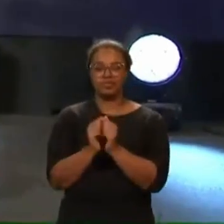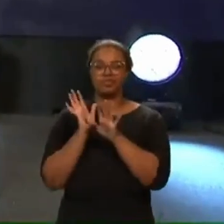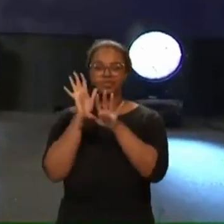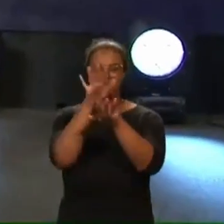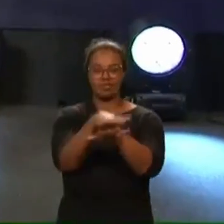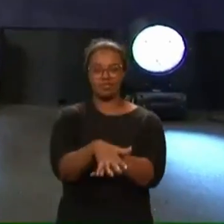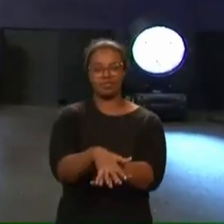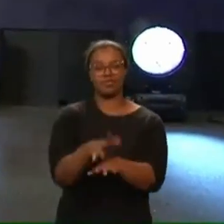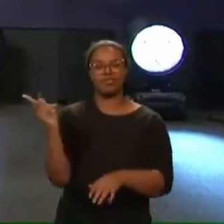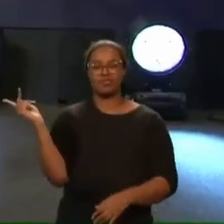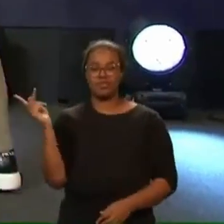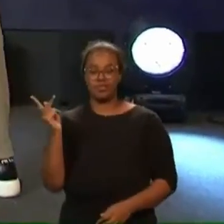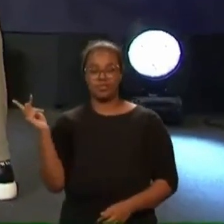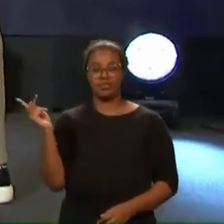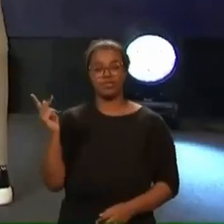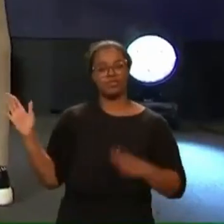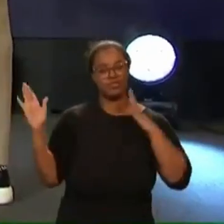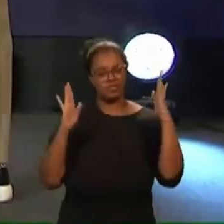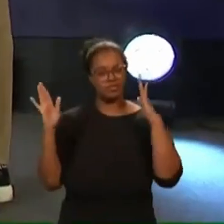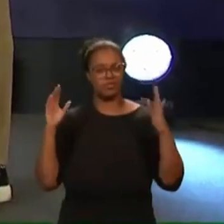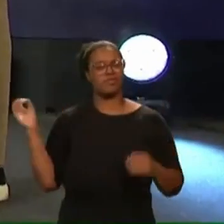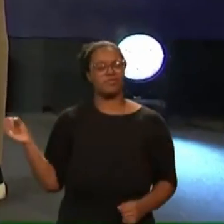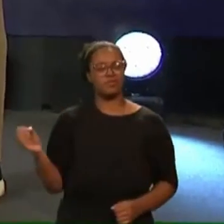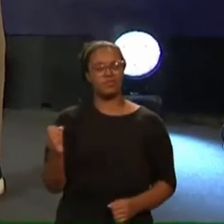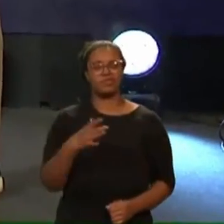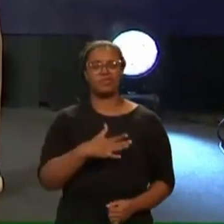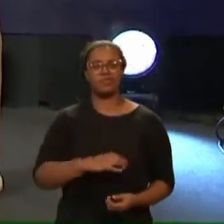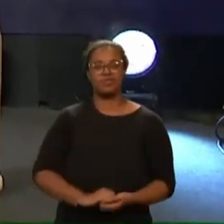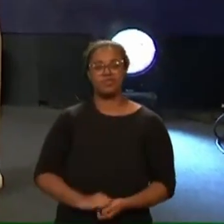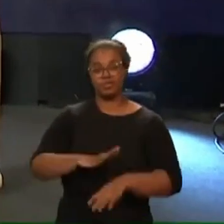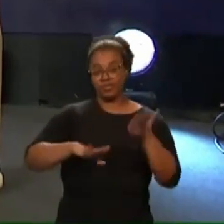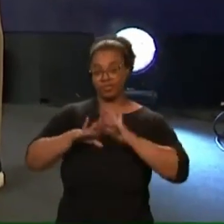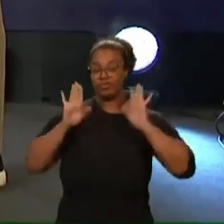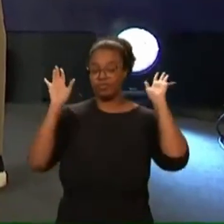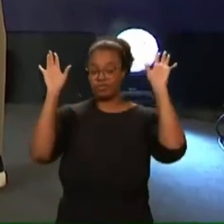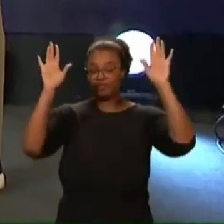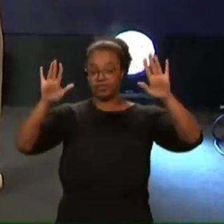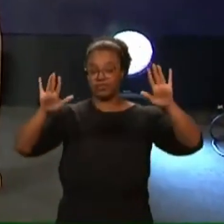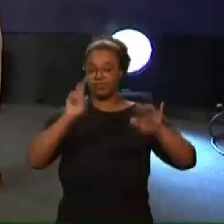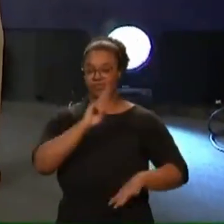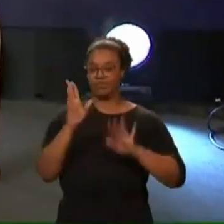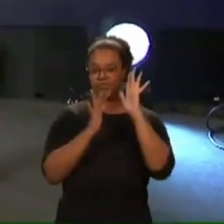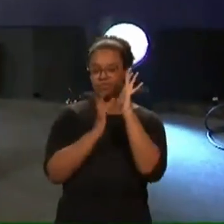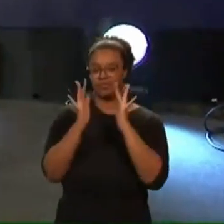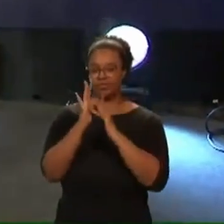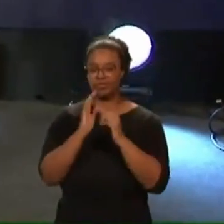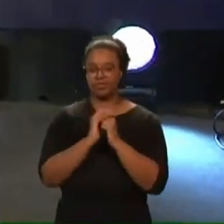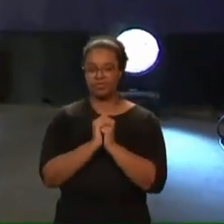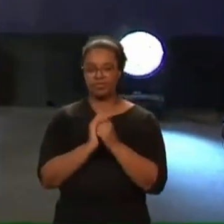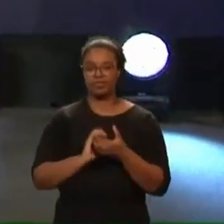hug e a Elisa para esse novo tempo eu queria que você estendesse as suas mãos em nome de